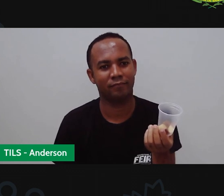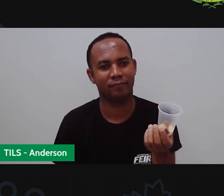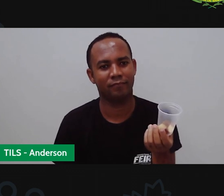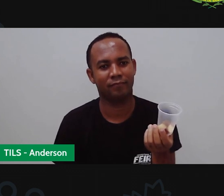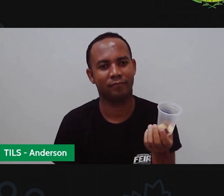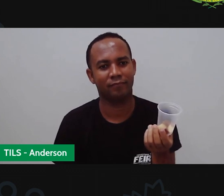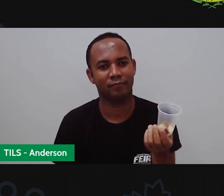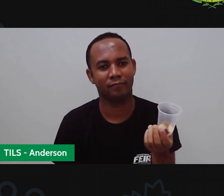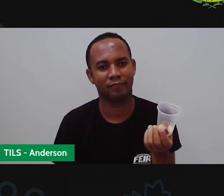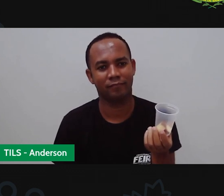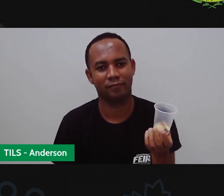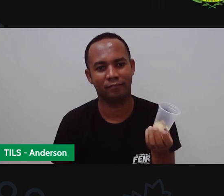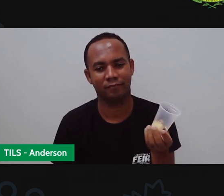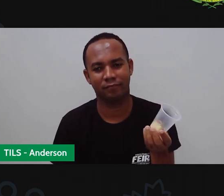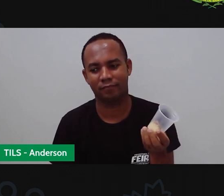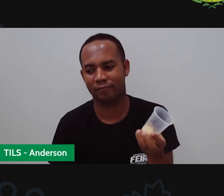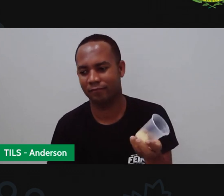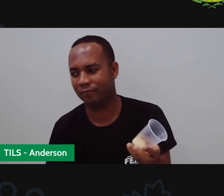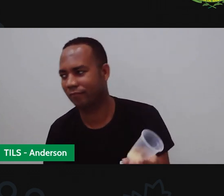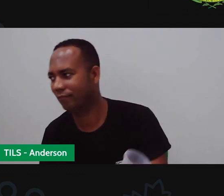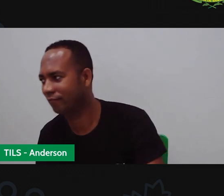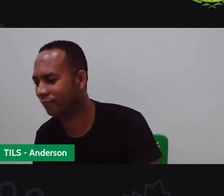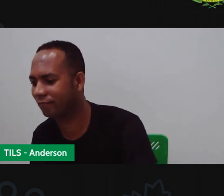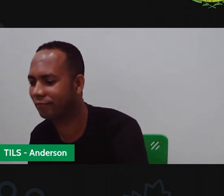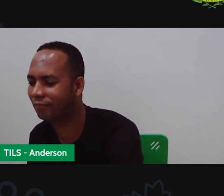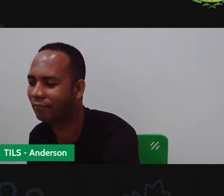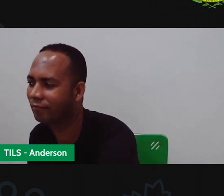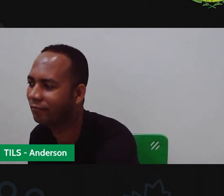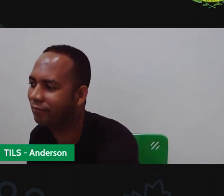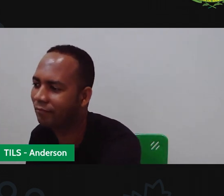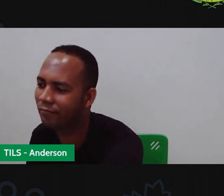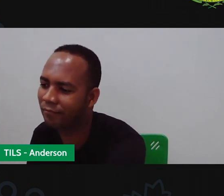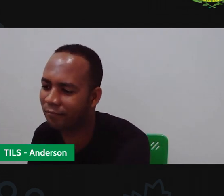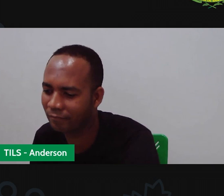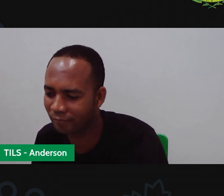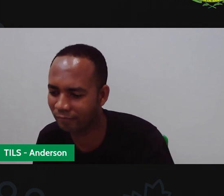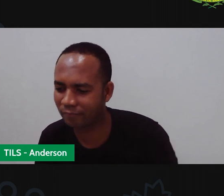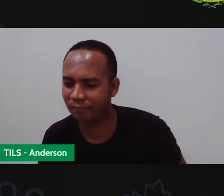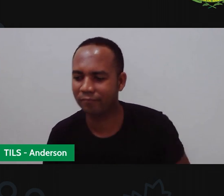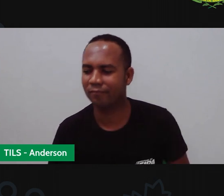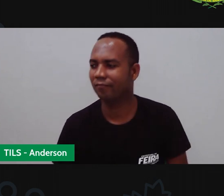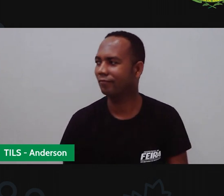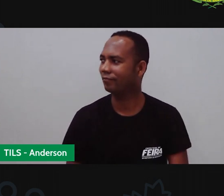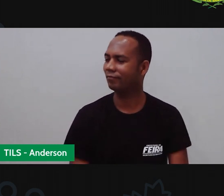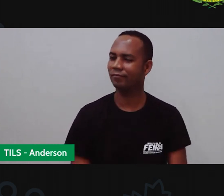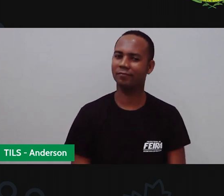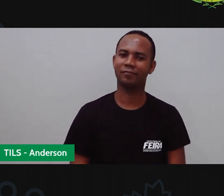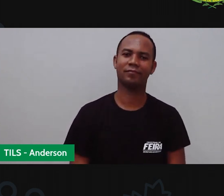aqui. Tem um pedaço de bolo. Bolo de aipim.